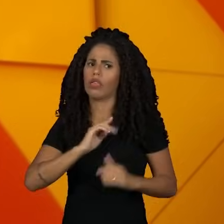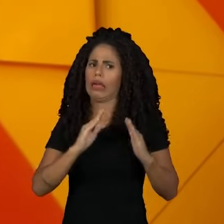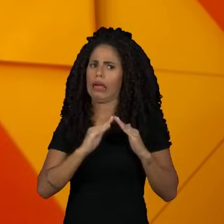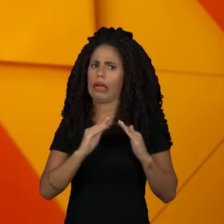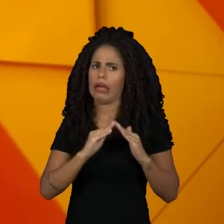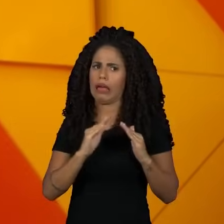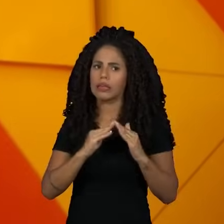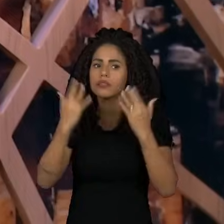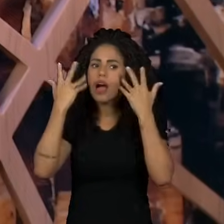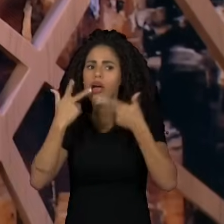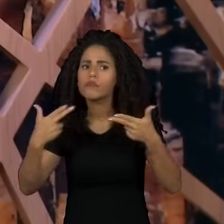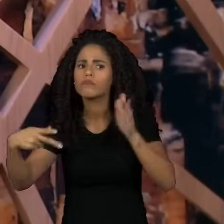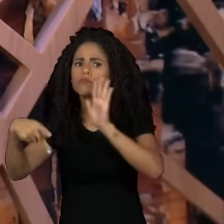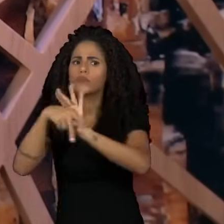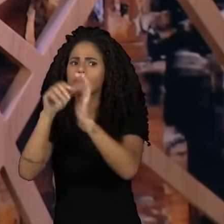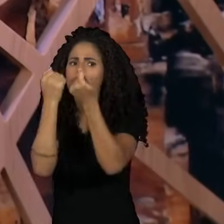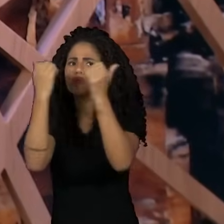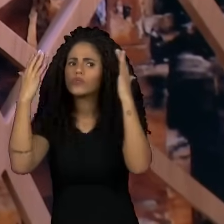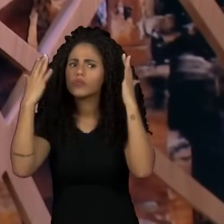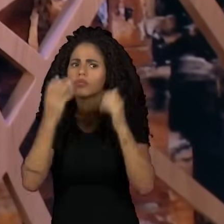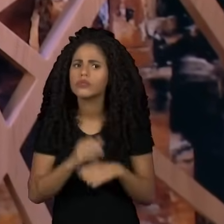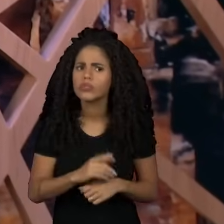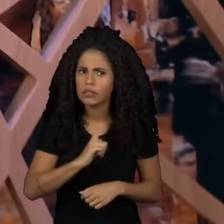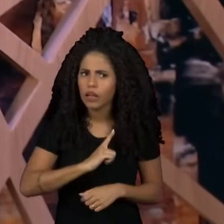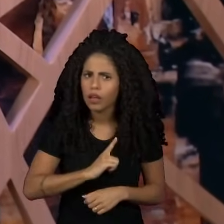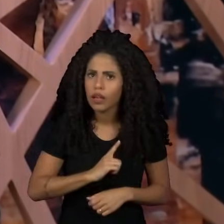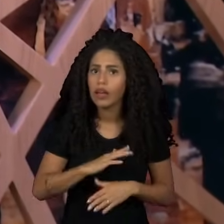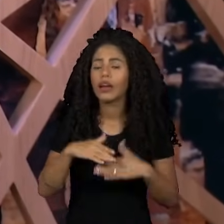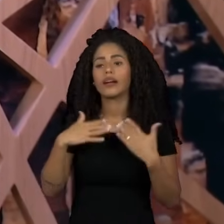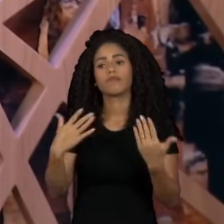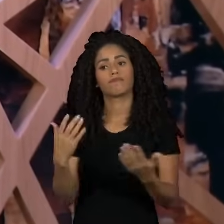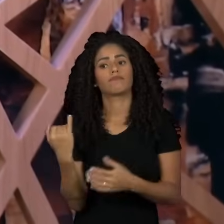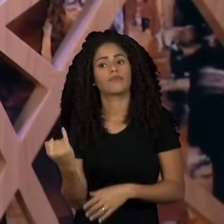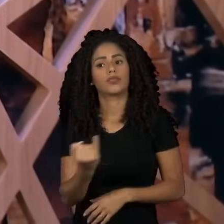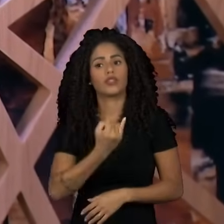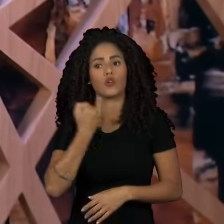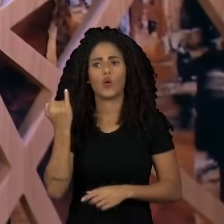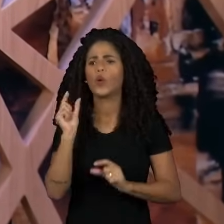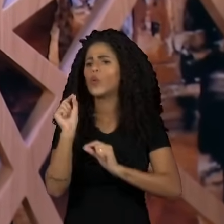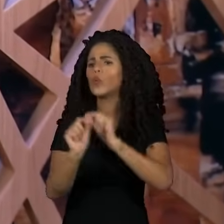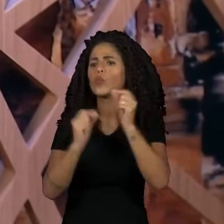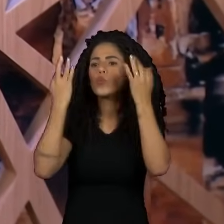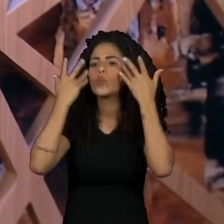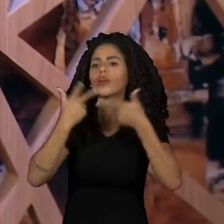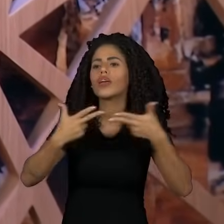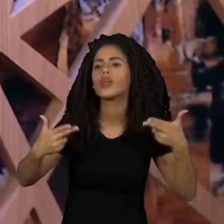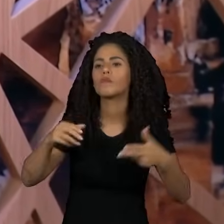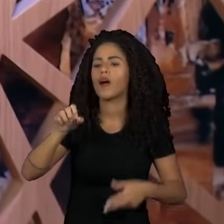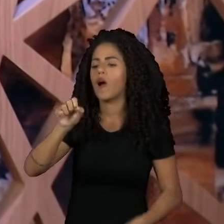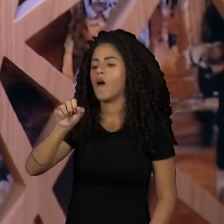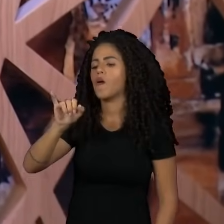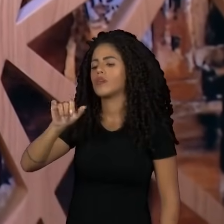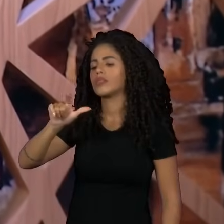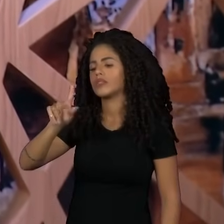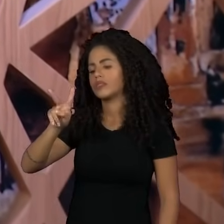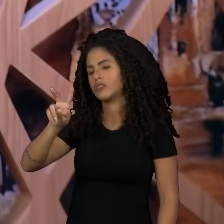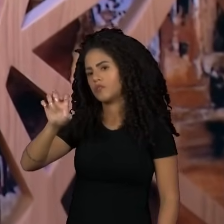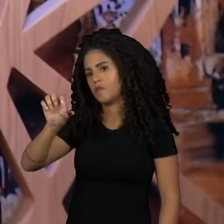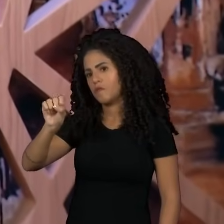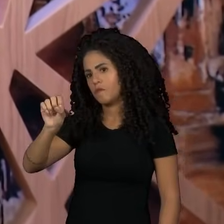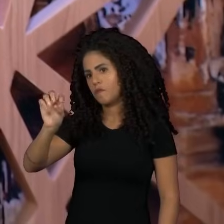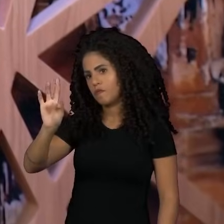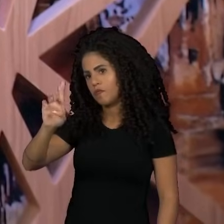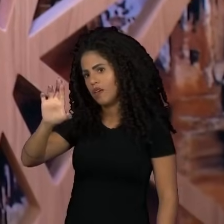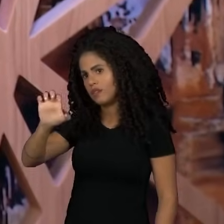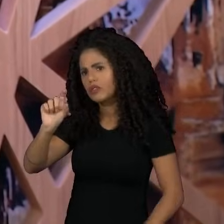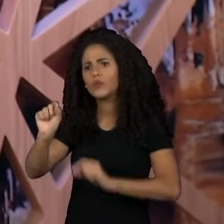não deveriam? Eu acho que é importante a gente também falar o que seria um animal silvestre, né? Muitas pessoas não entendem. Então a gente fala assim que animal